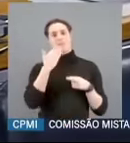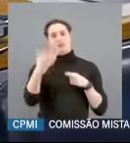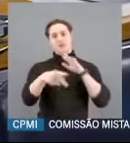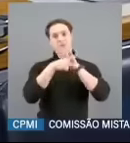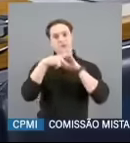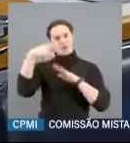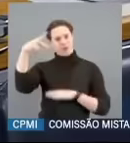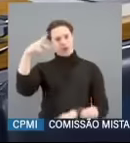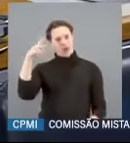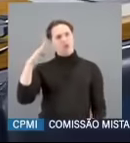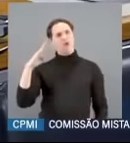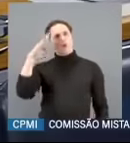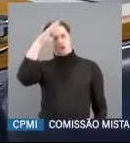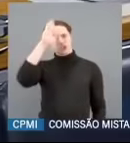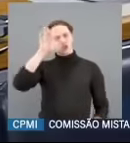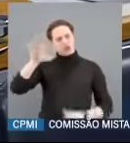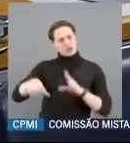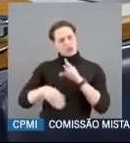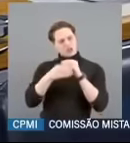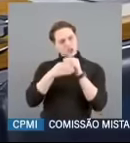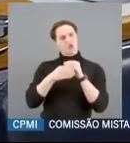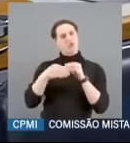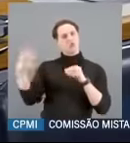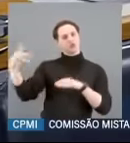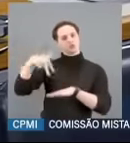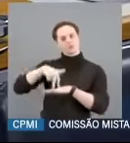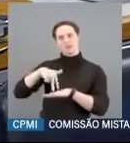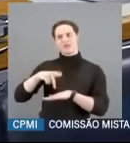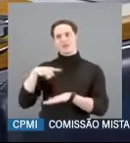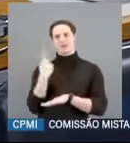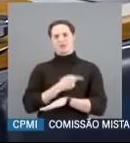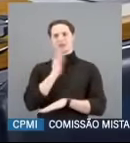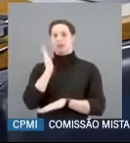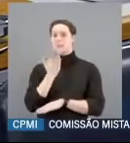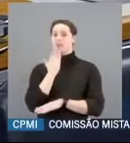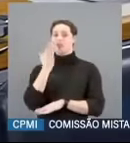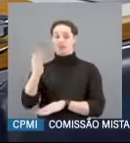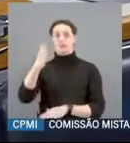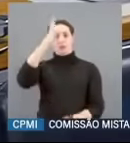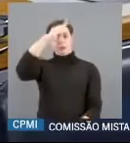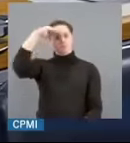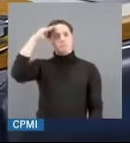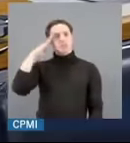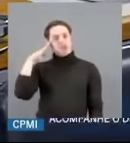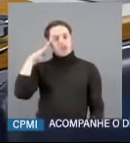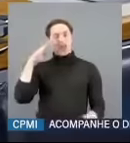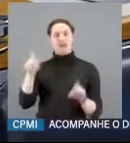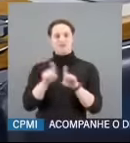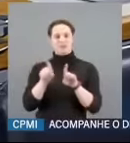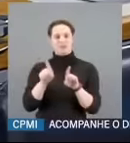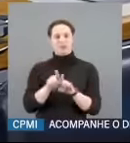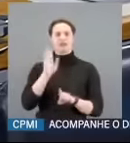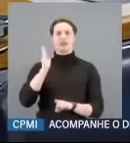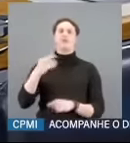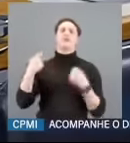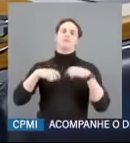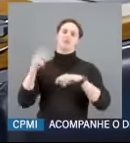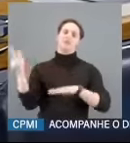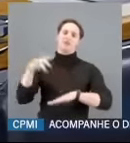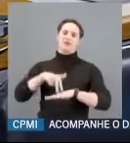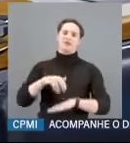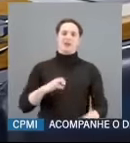Bolsonaro, já está agregado por muitos de nós o requerimento para Michele Bolsonaro também, que objetivamente terão que vir essa